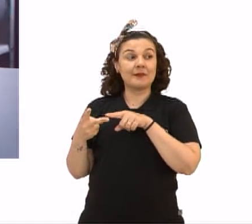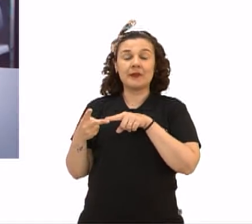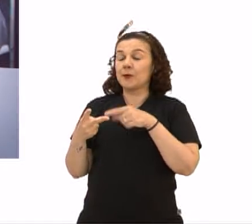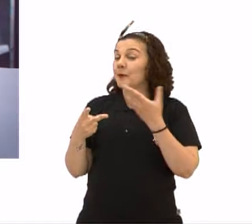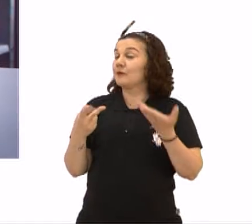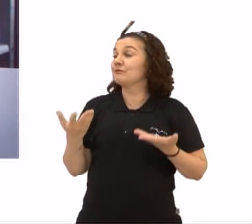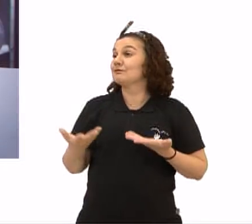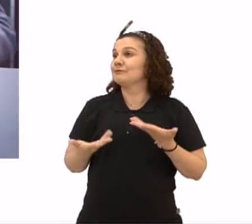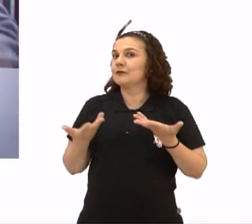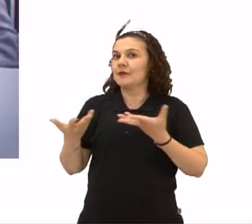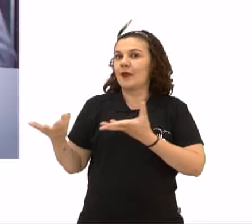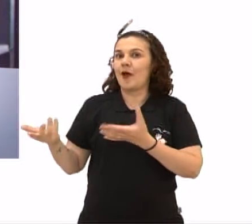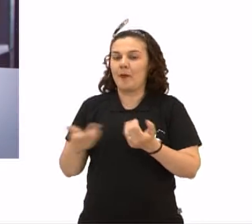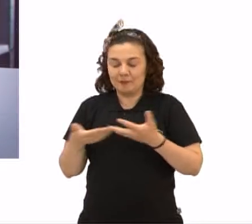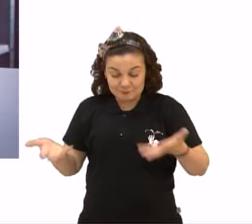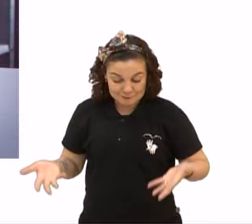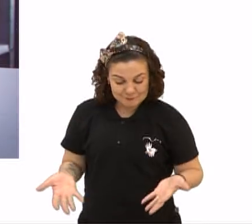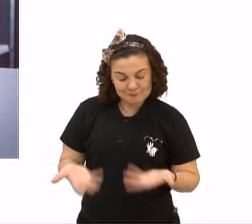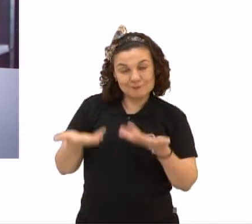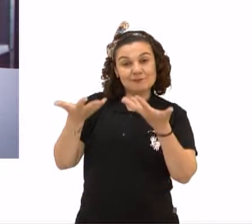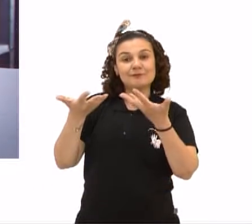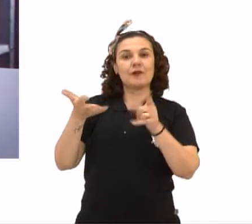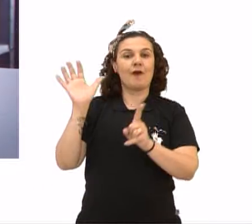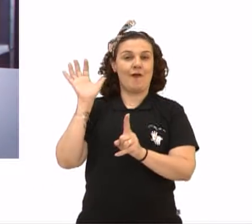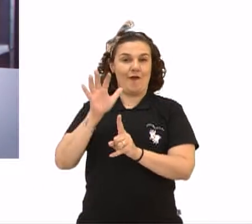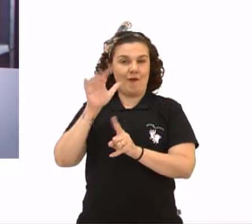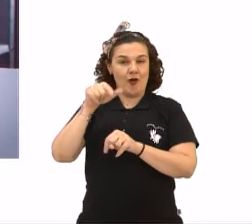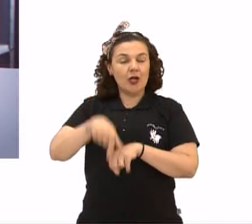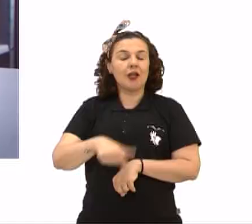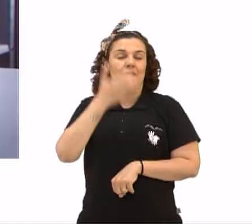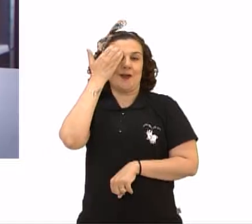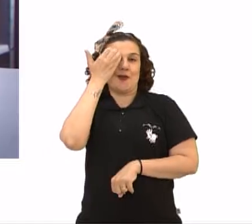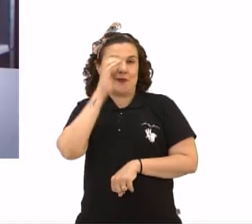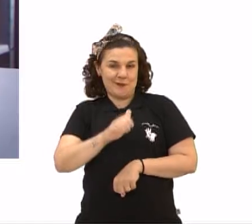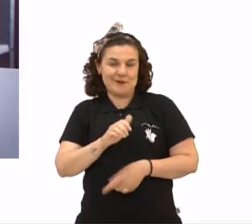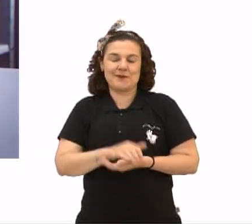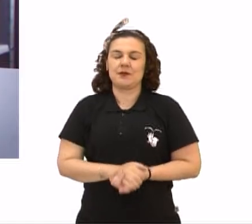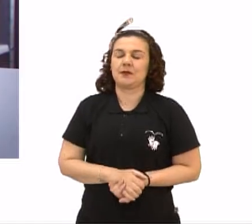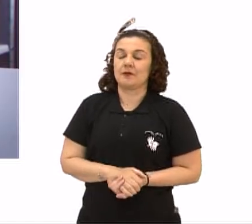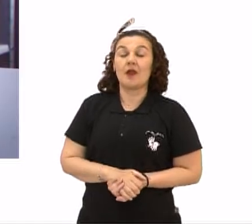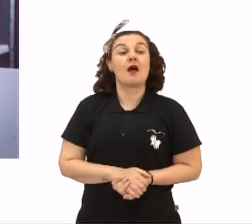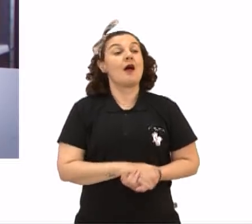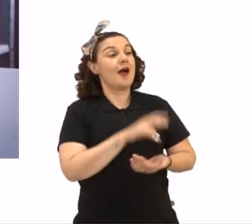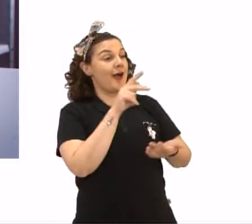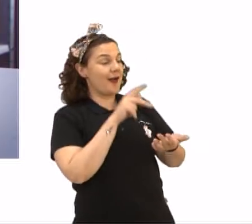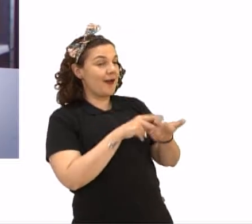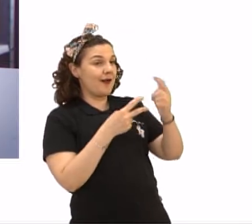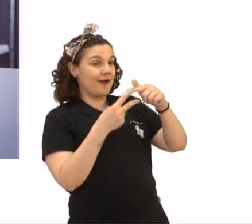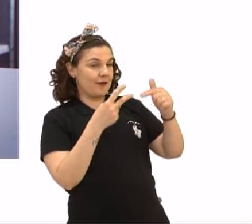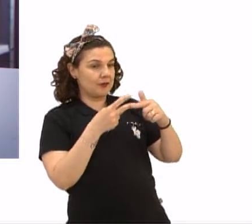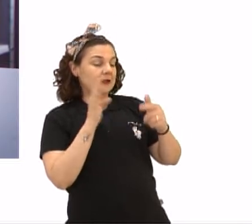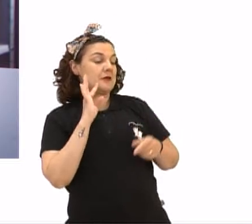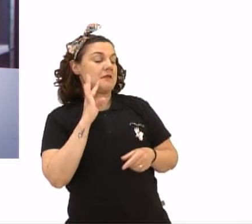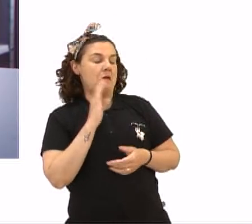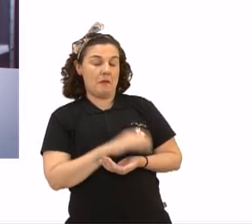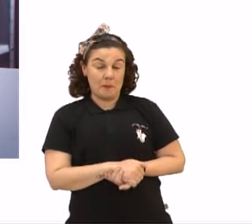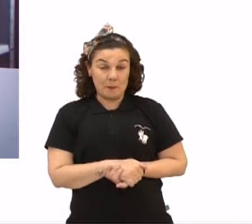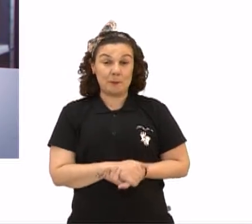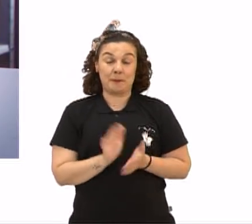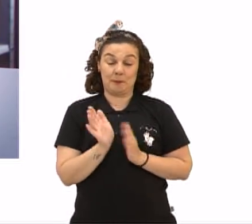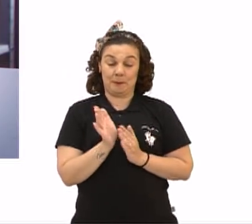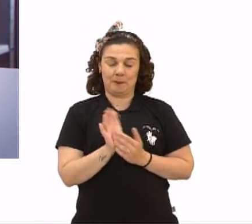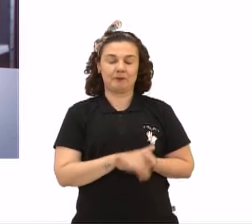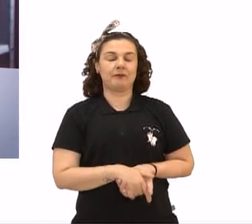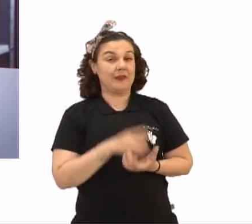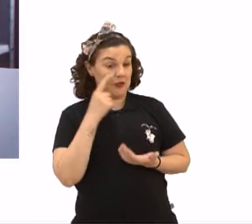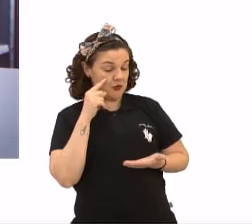questão do resgate do folclore local aqui de Curitiba. Alia os dois e o único, né? Bacana, show de bola. Deixa